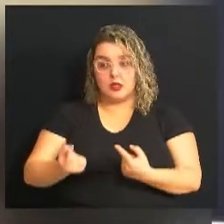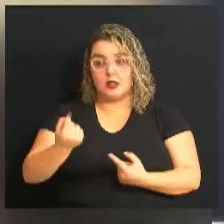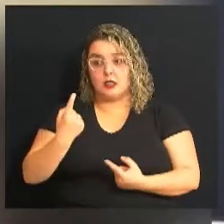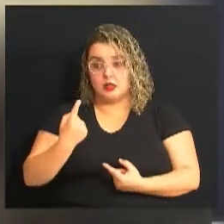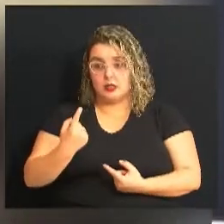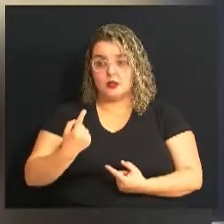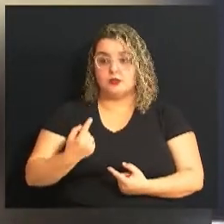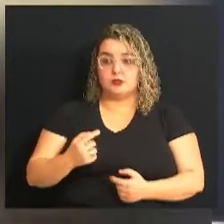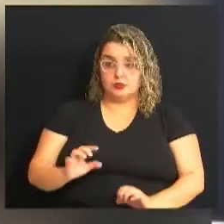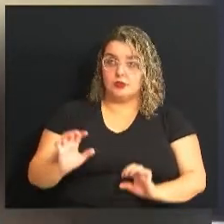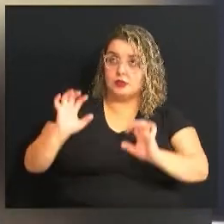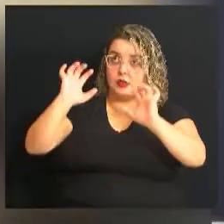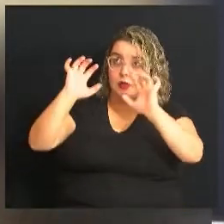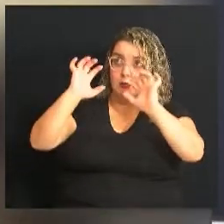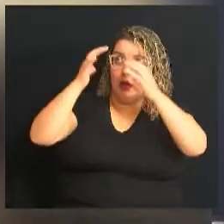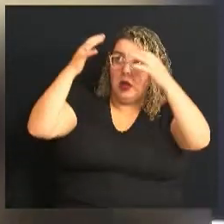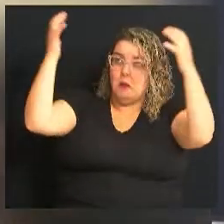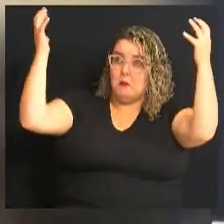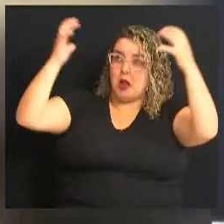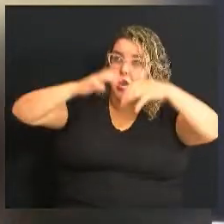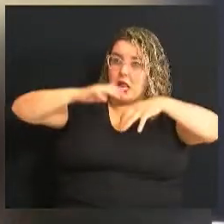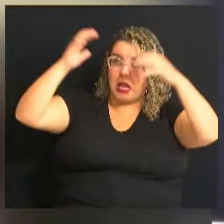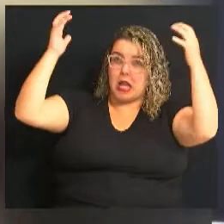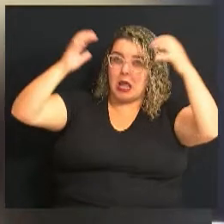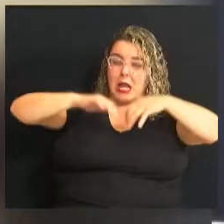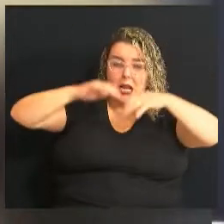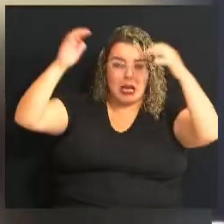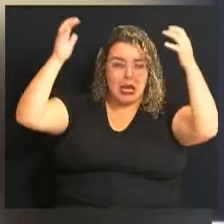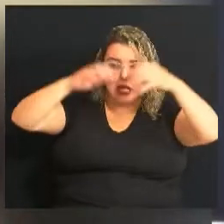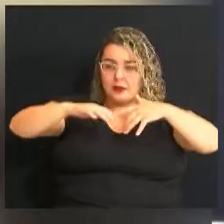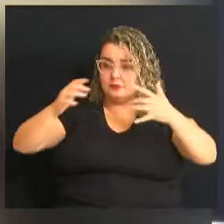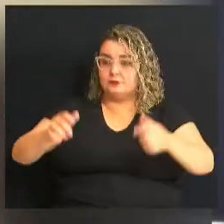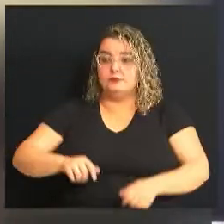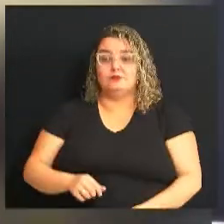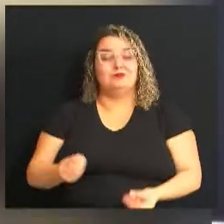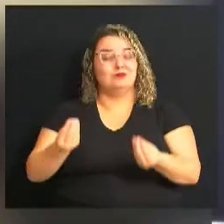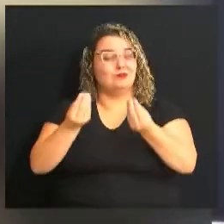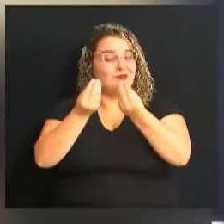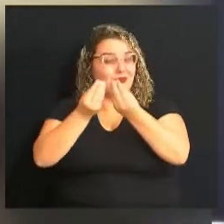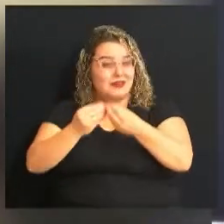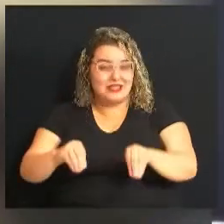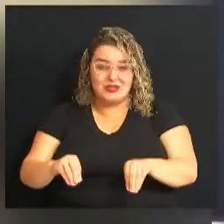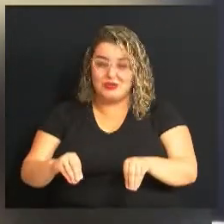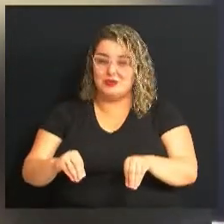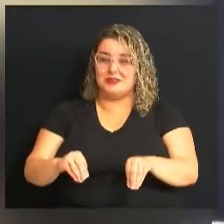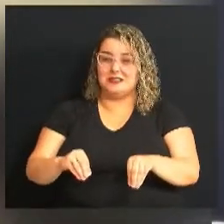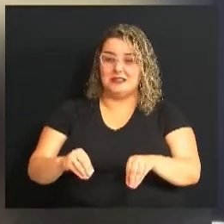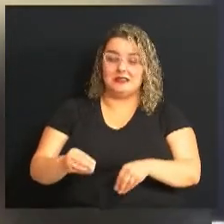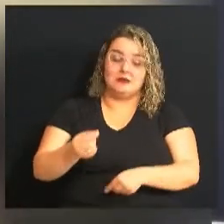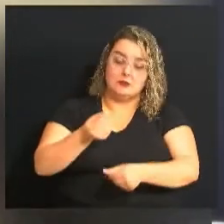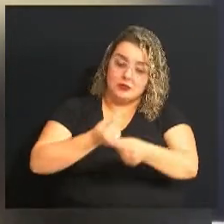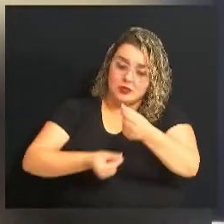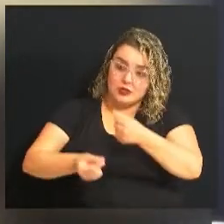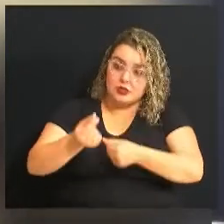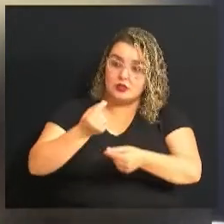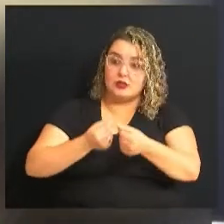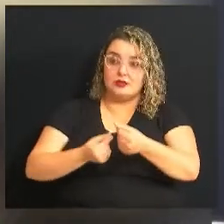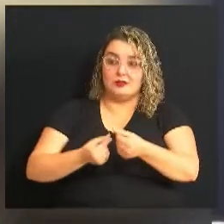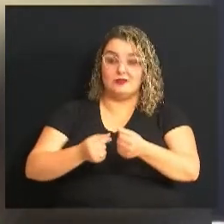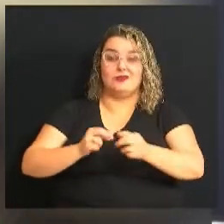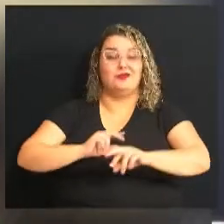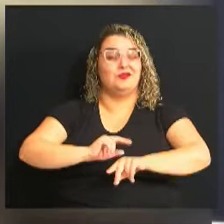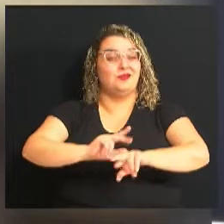desses eventos climáticos deixaram prejuízos econômicos e